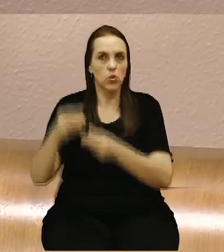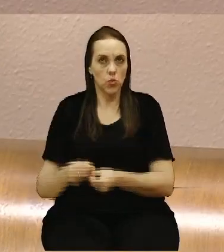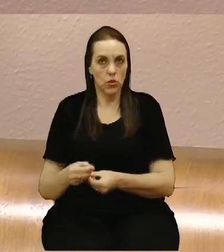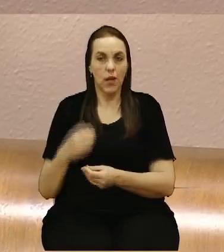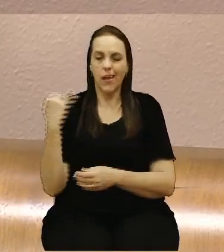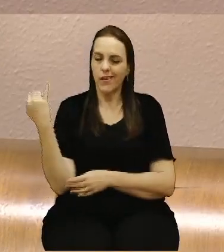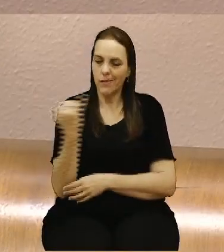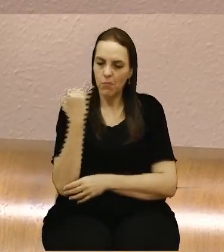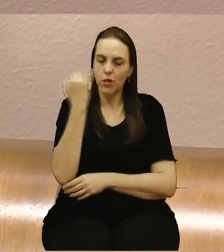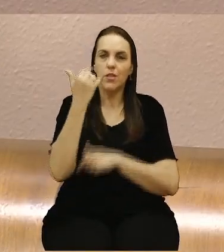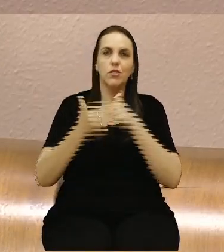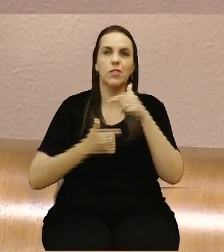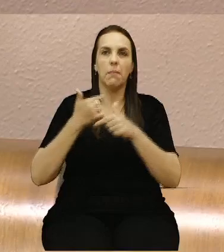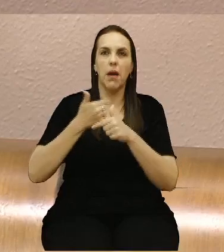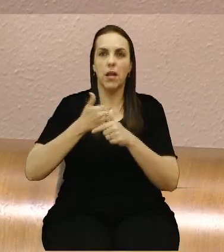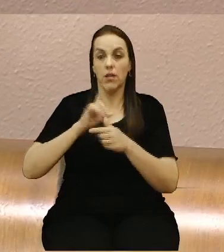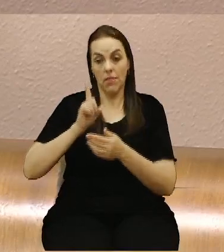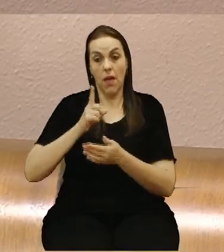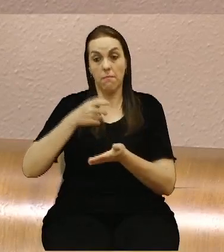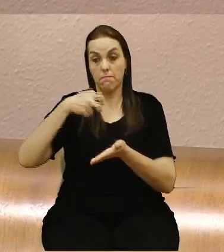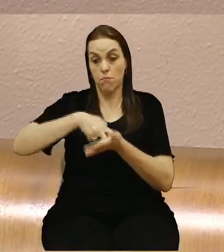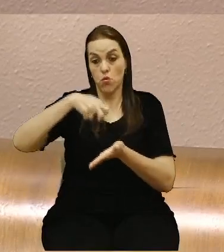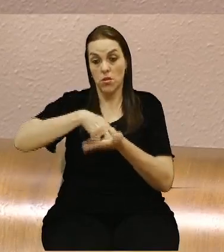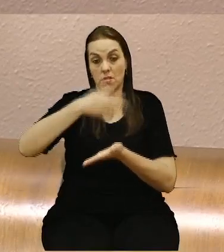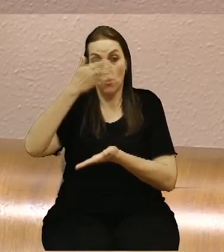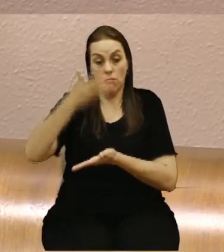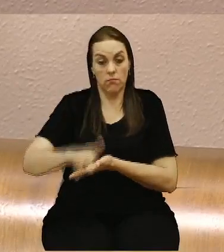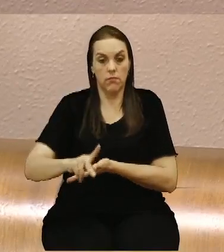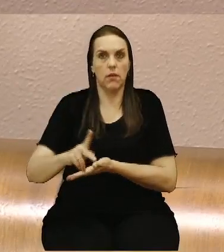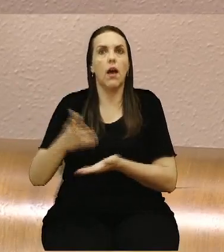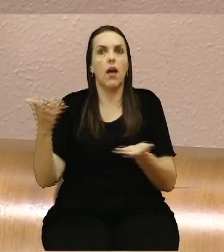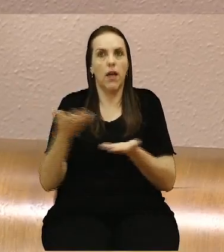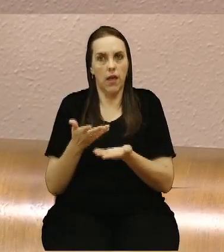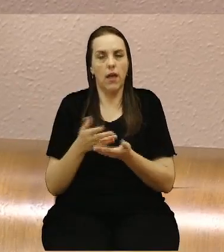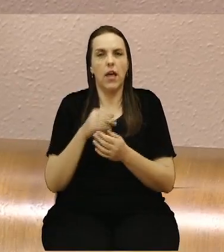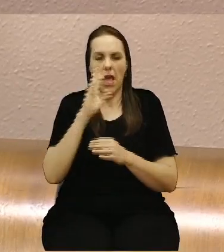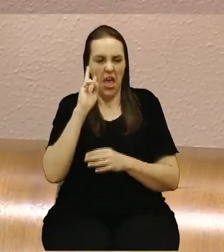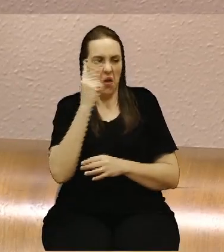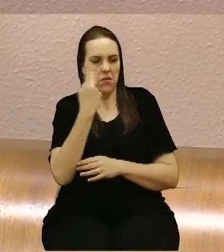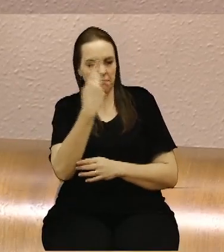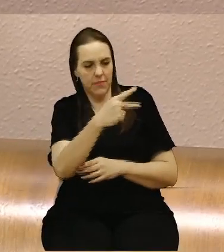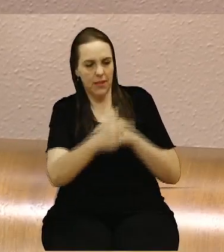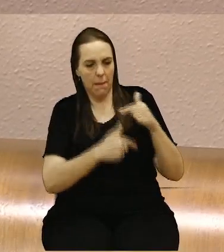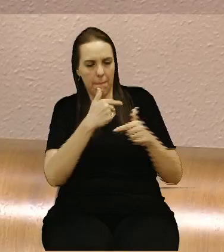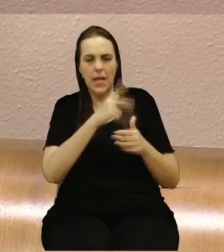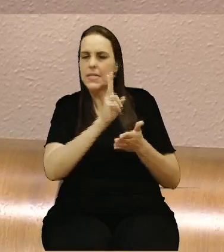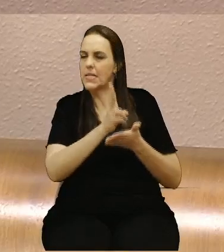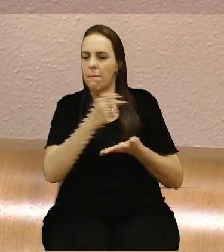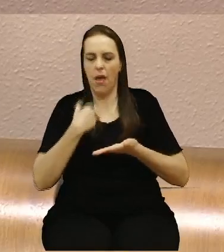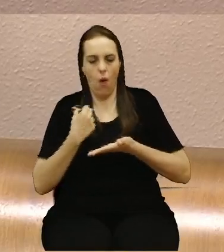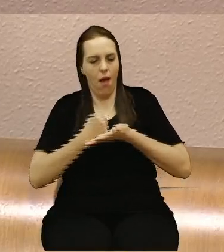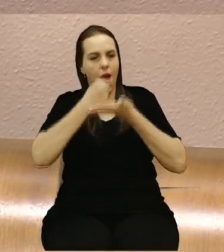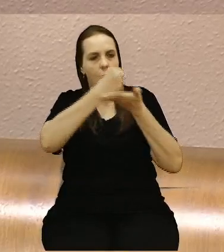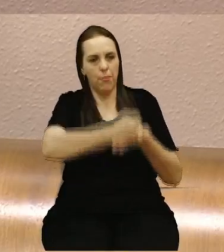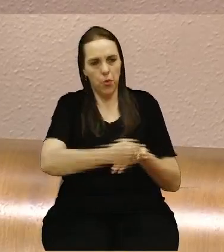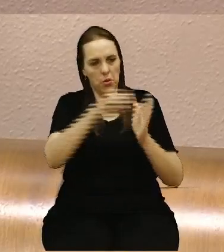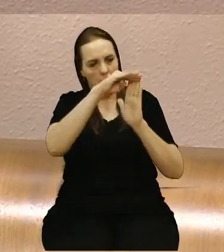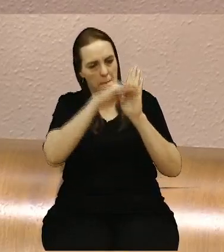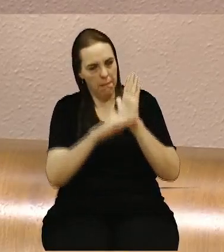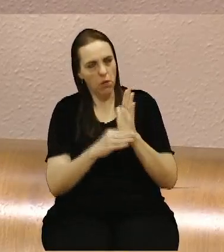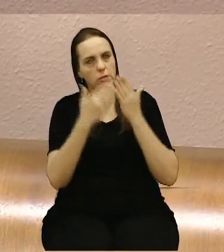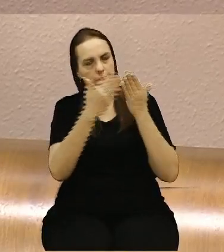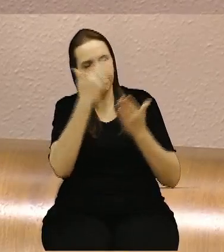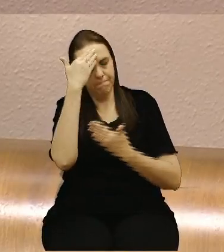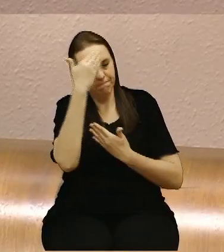importantíssimo e são penalizadas por isso. Exatamente. Então, reconhecer o seu trabalho e dizer que a senhora sempre pode contar com essa vereadora sobre as suas pautas. Muito